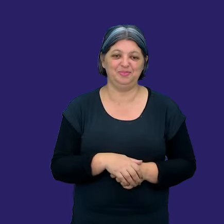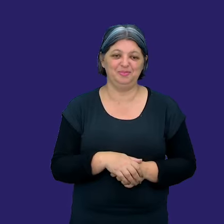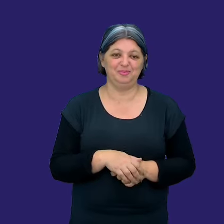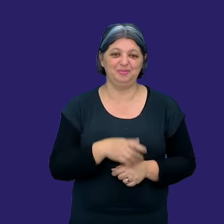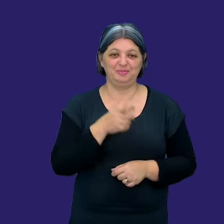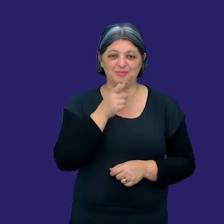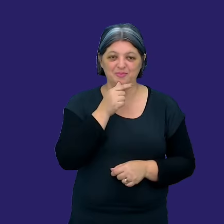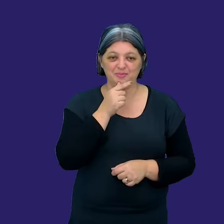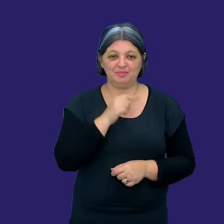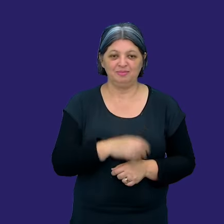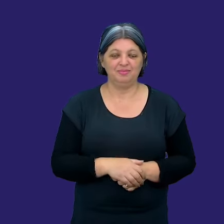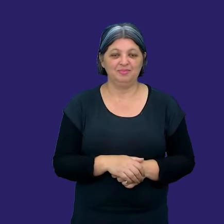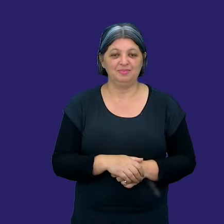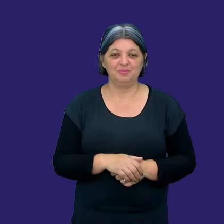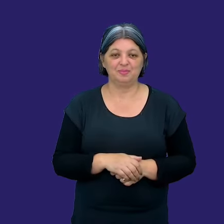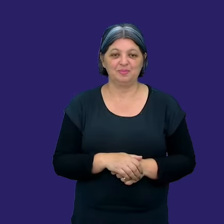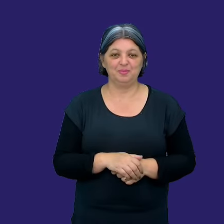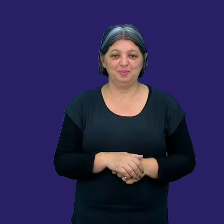um pouco de tosse.